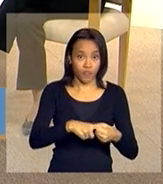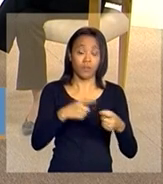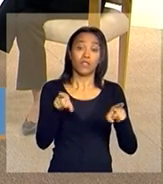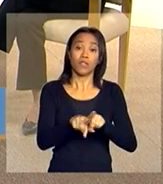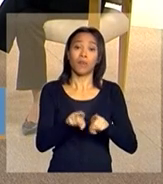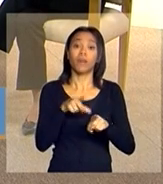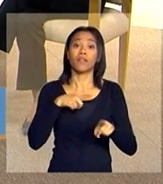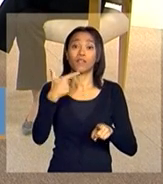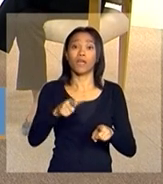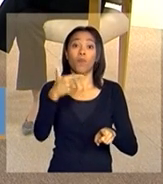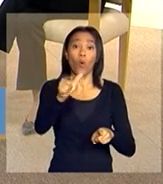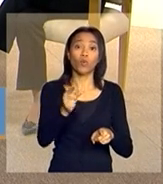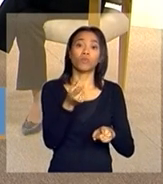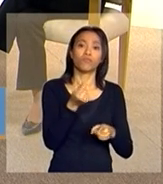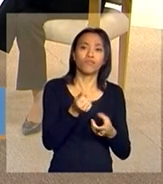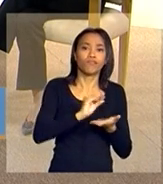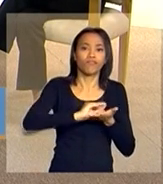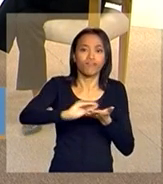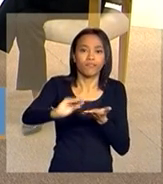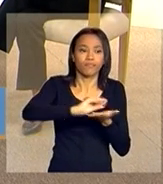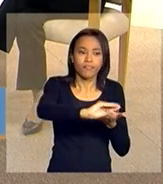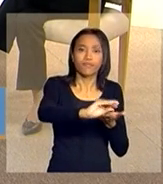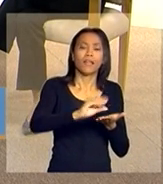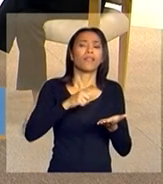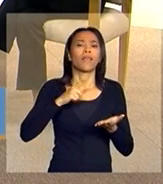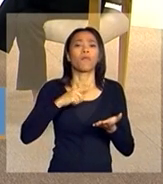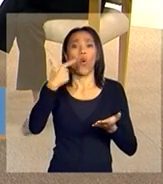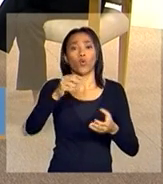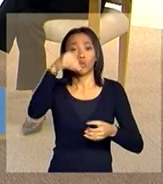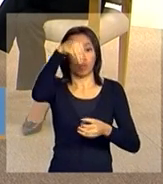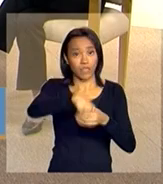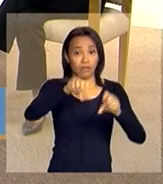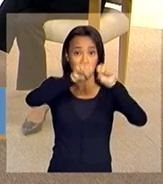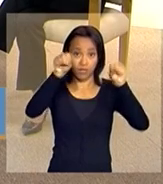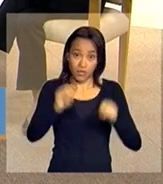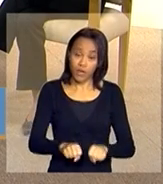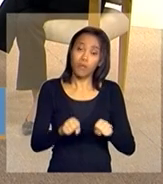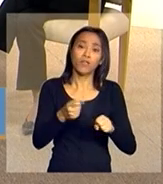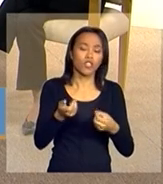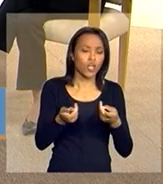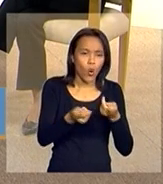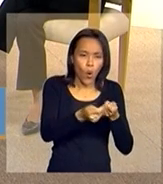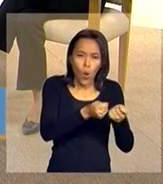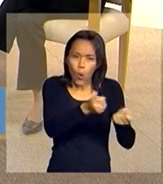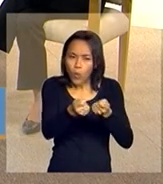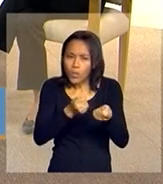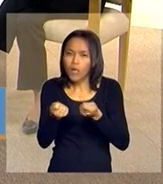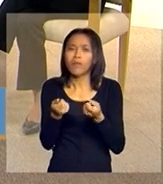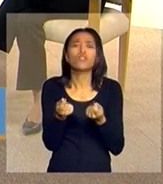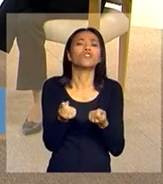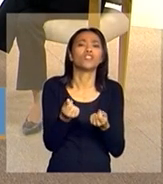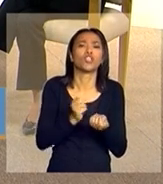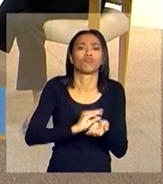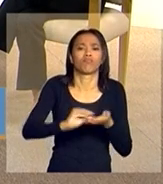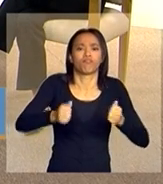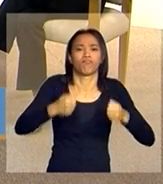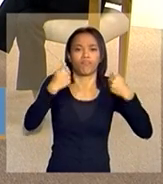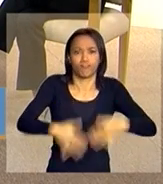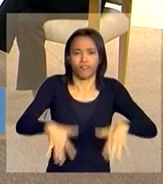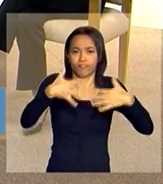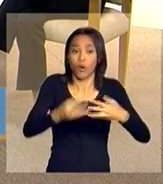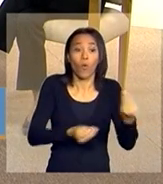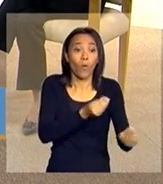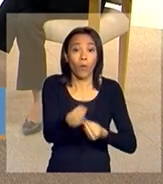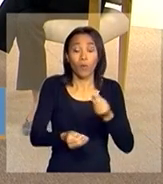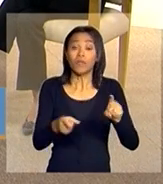sistema de transferência fundo a fundo temos o caor que é o sistema de acompanhamento orçamentário temos também os termos de